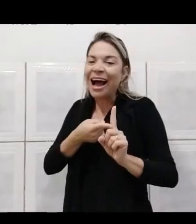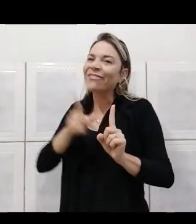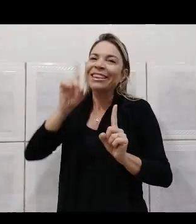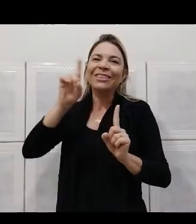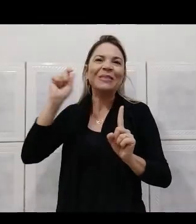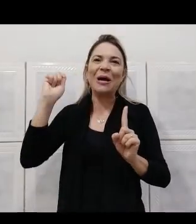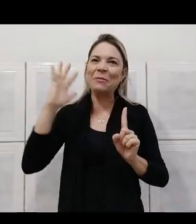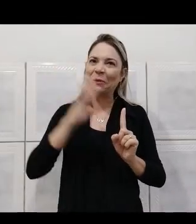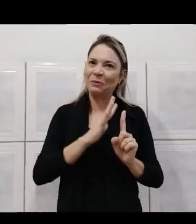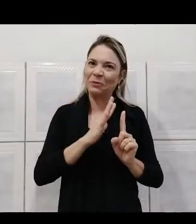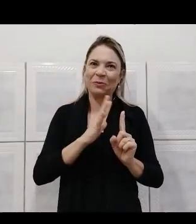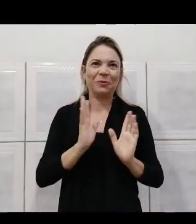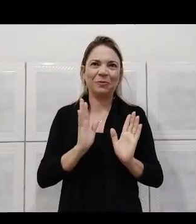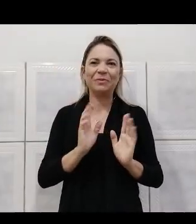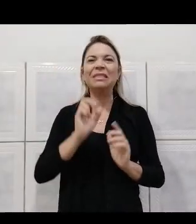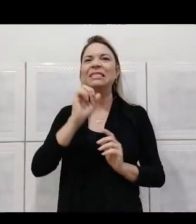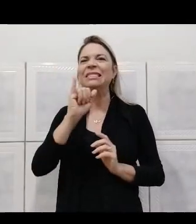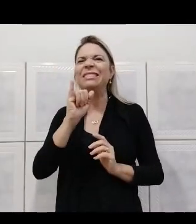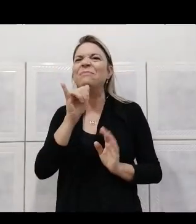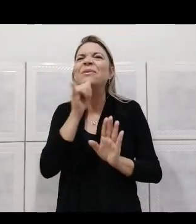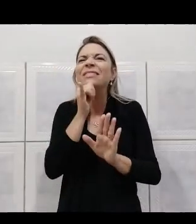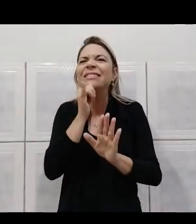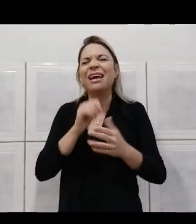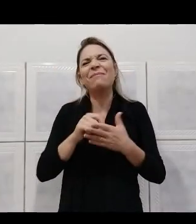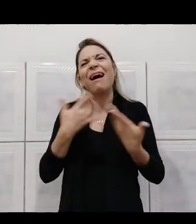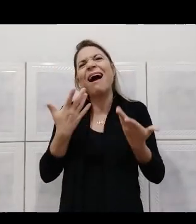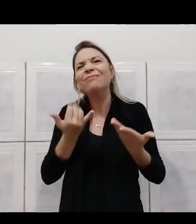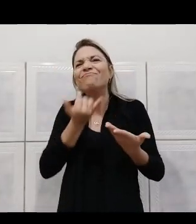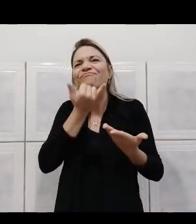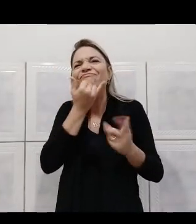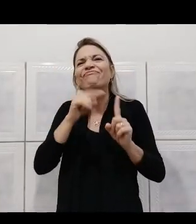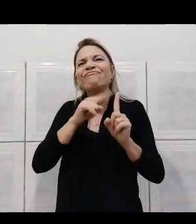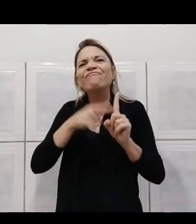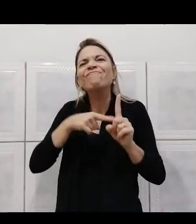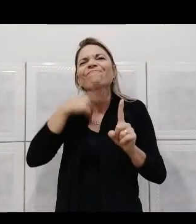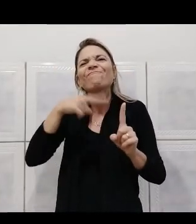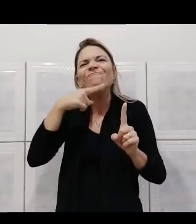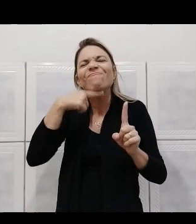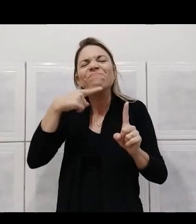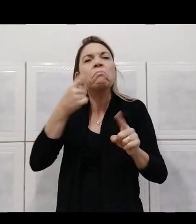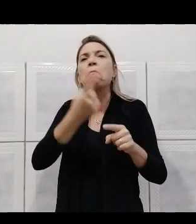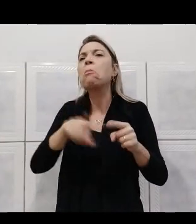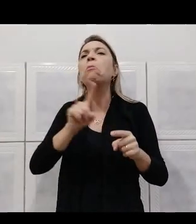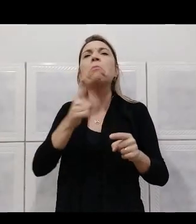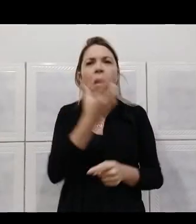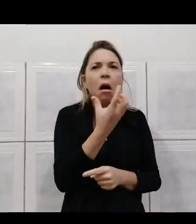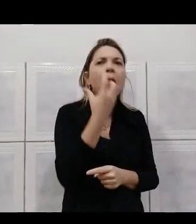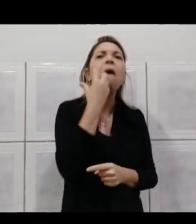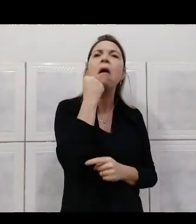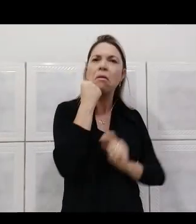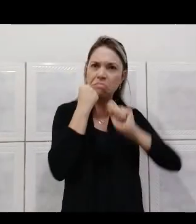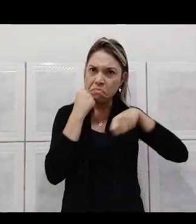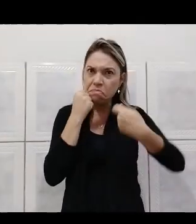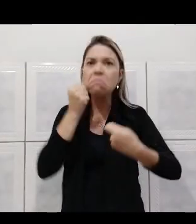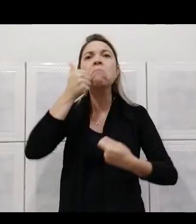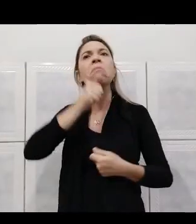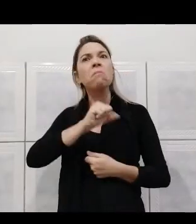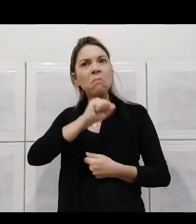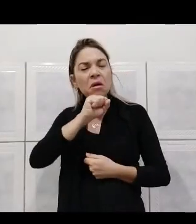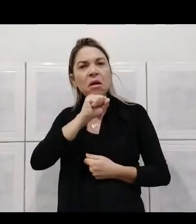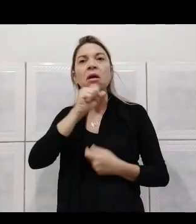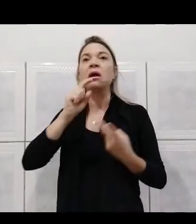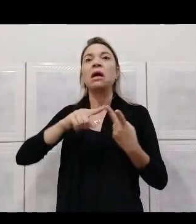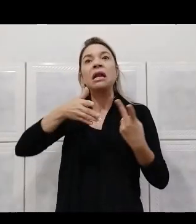é biológico, se o seu filho é de origem adotiva, não importa se o seu filho